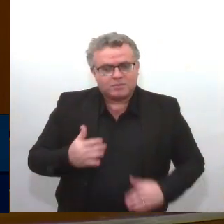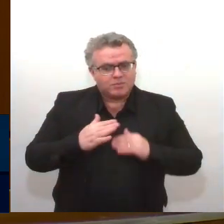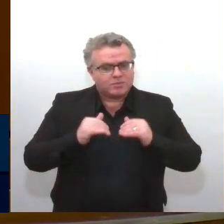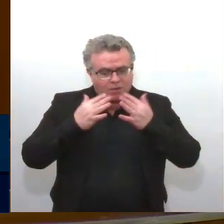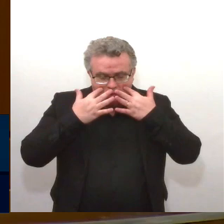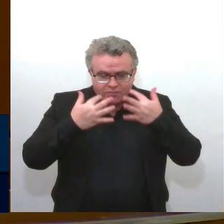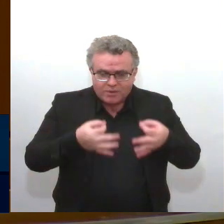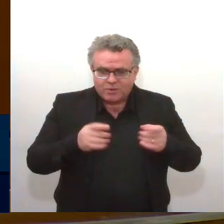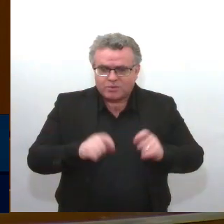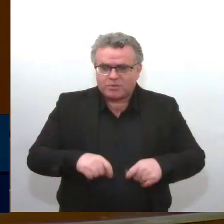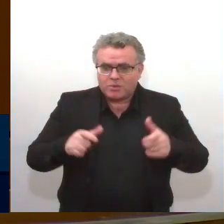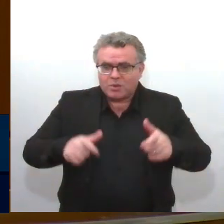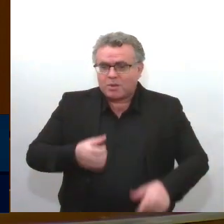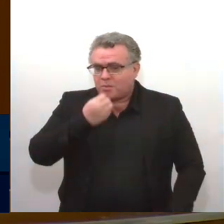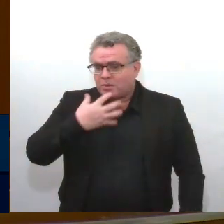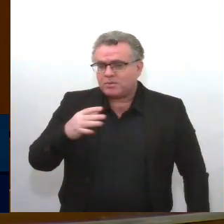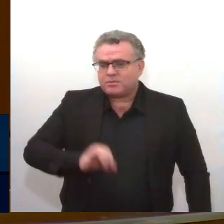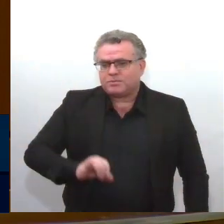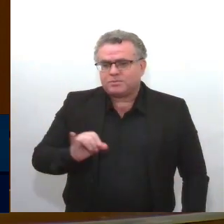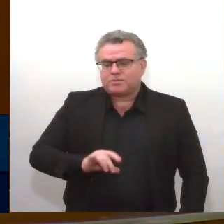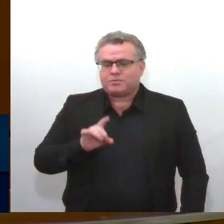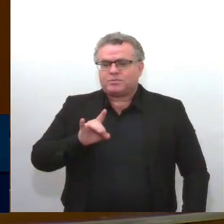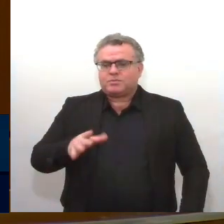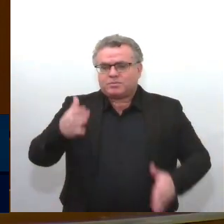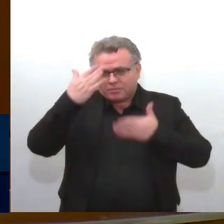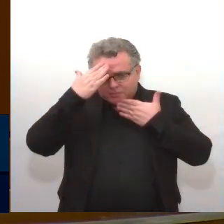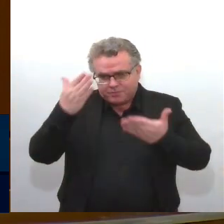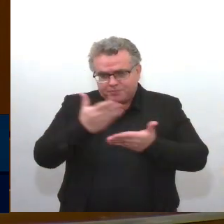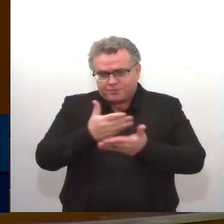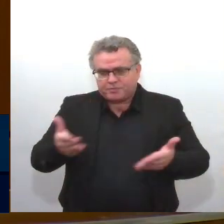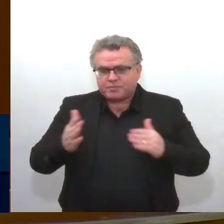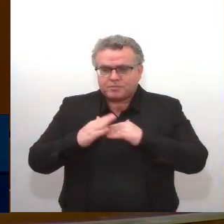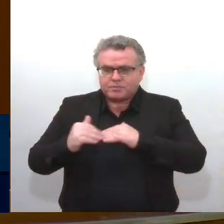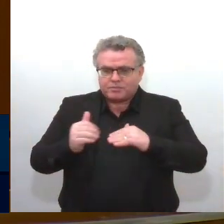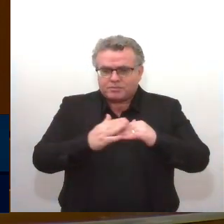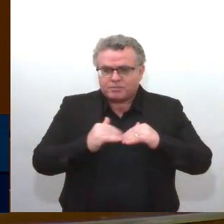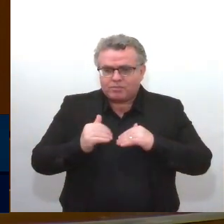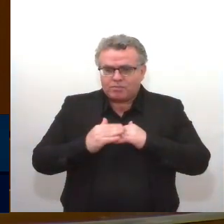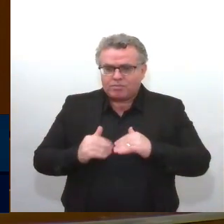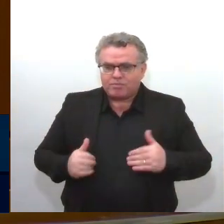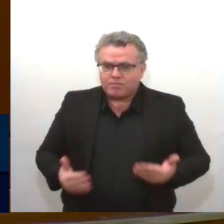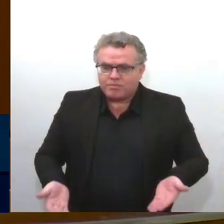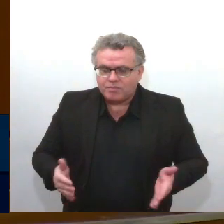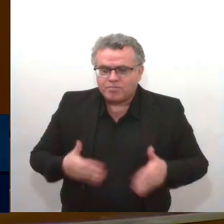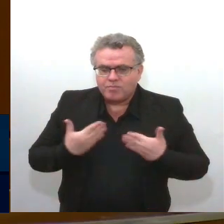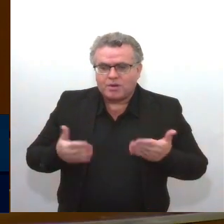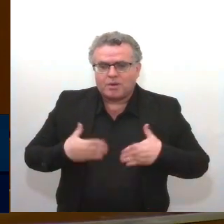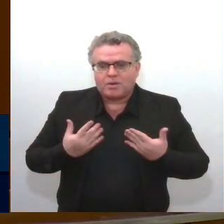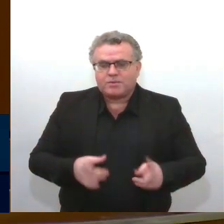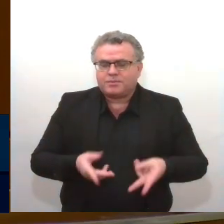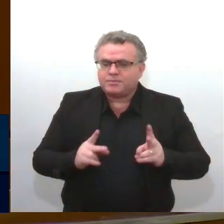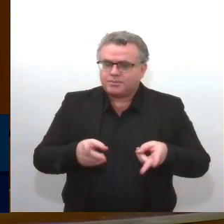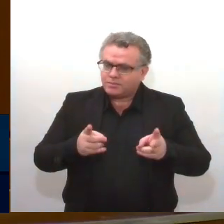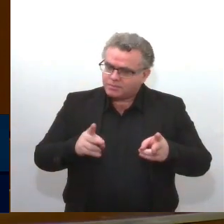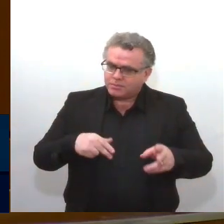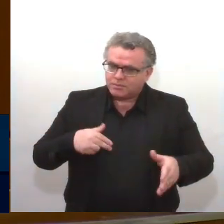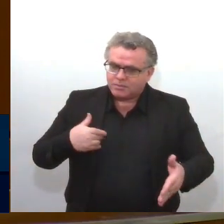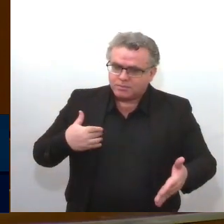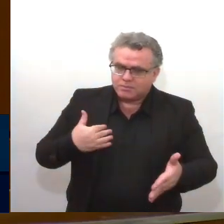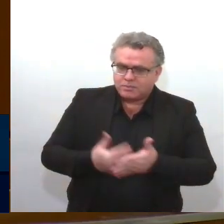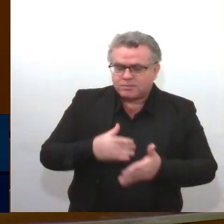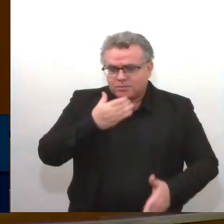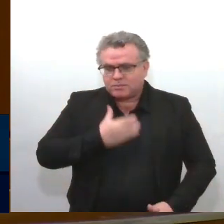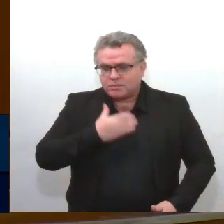mais eu quero agradecer a todos eh dizer da nossa alegria que o trabalho ele continua até Dezembro estaremos aqui dando a nossa parcela de